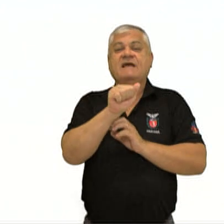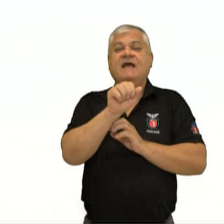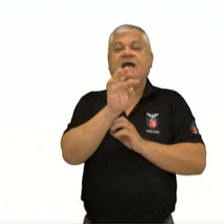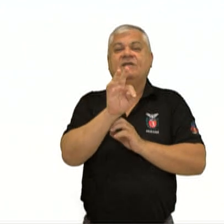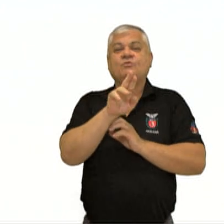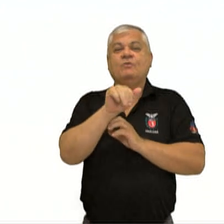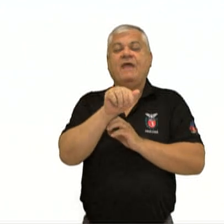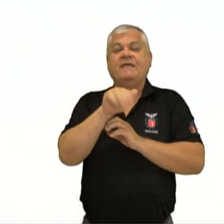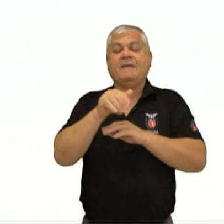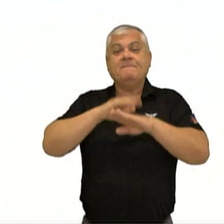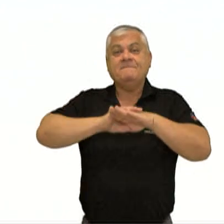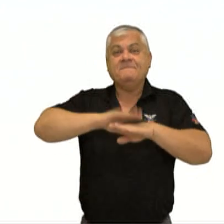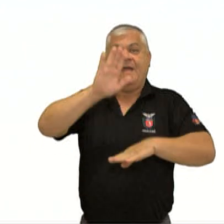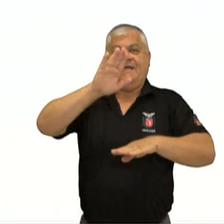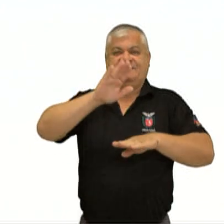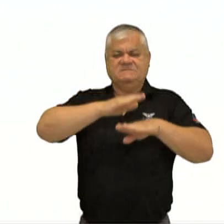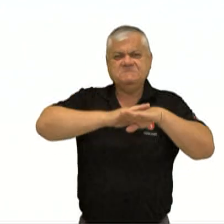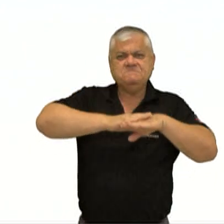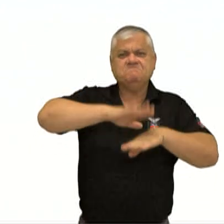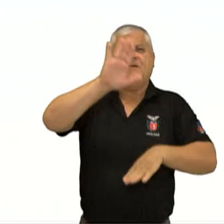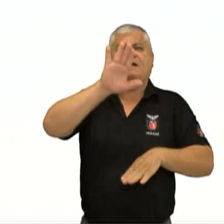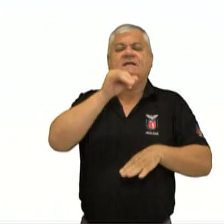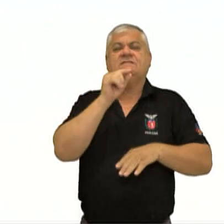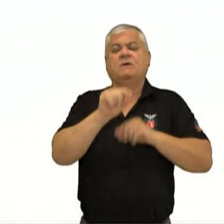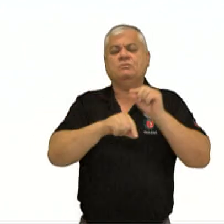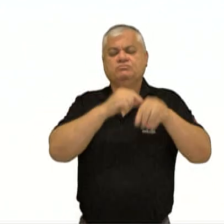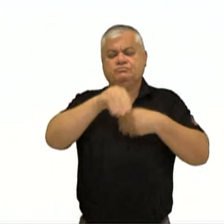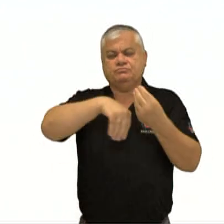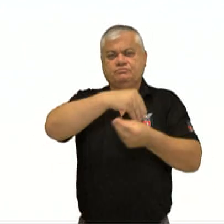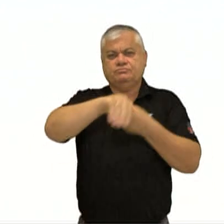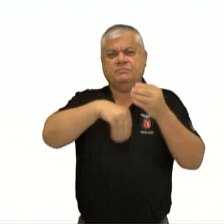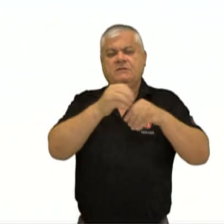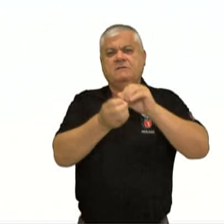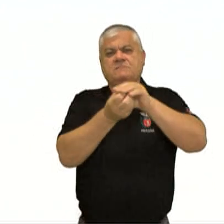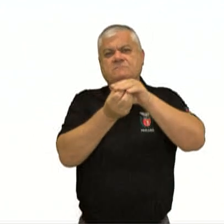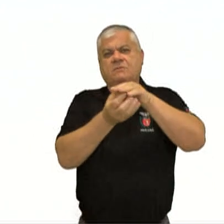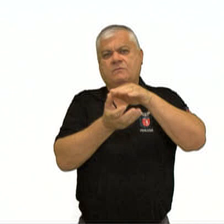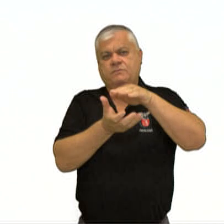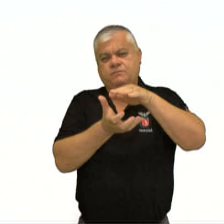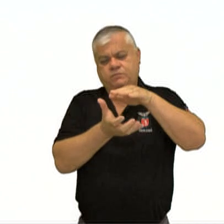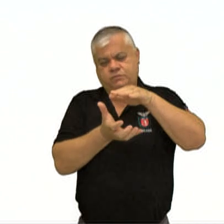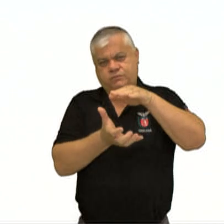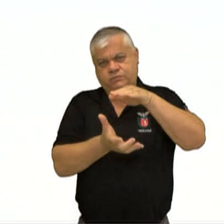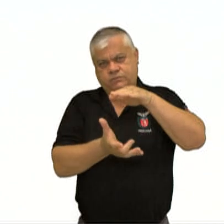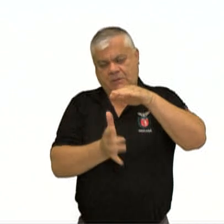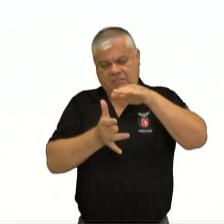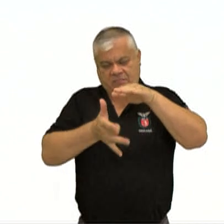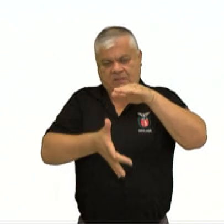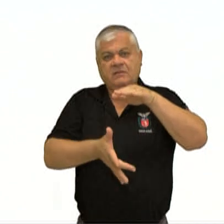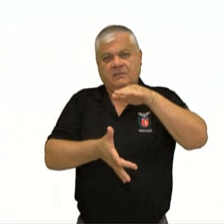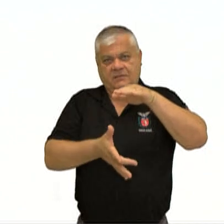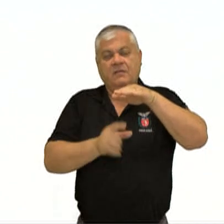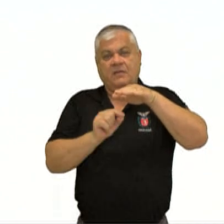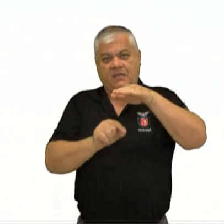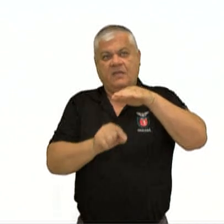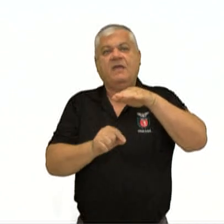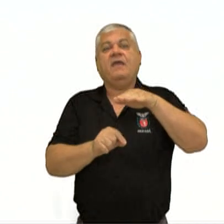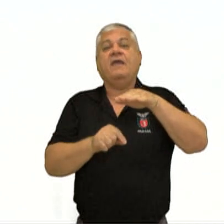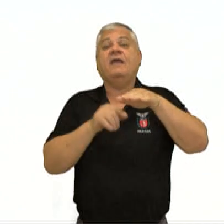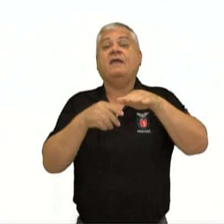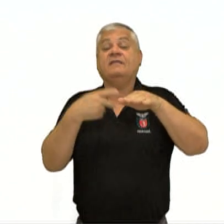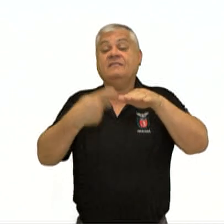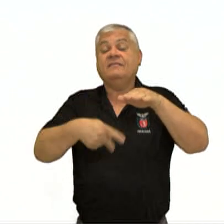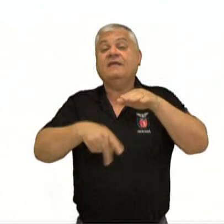tenho além da quantidade, e aí o que não se dissolve fica parado no fundo do frasco. A gente diz então que a solução com